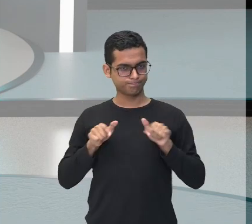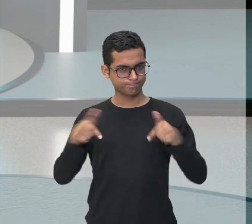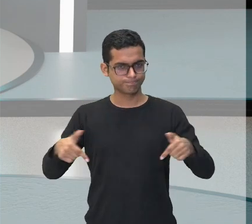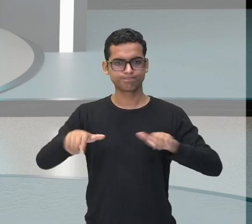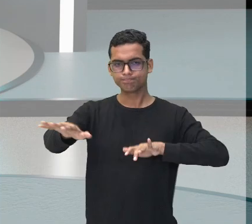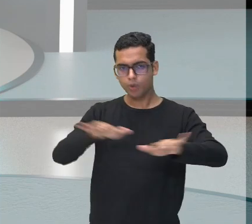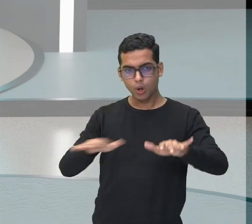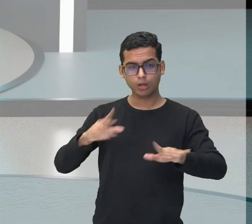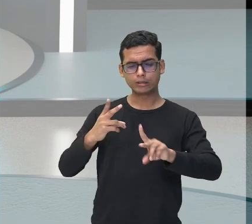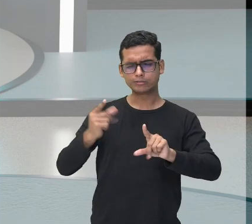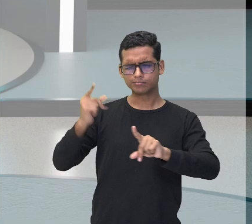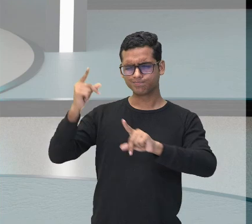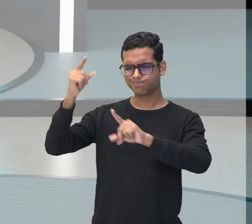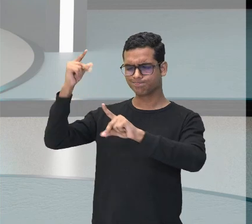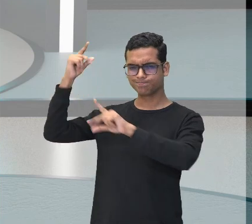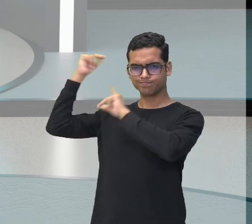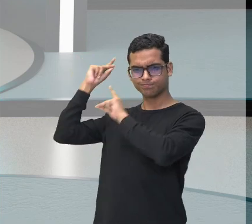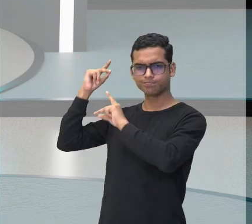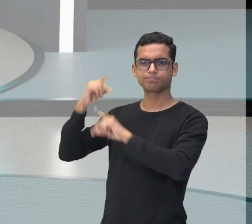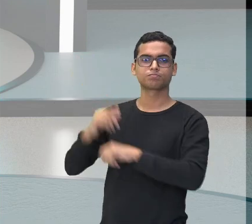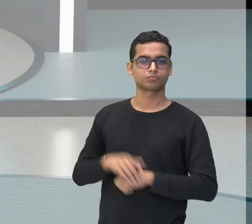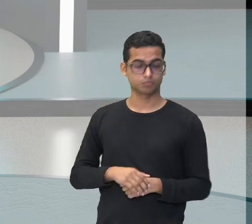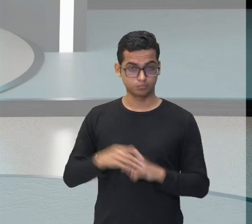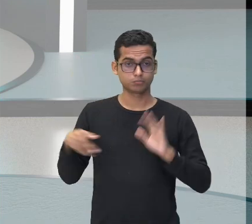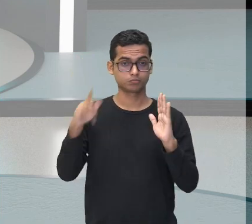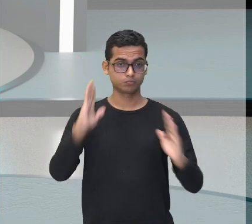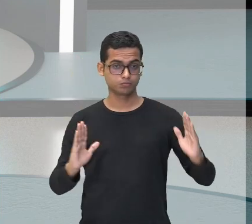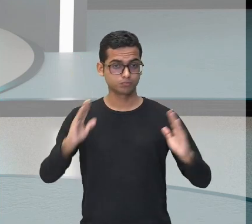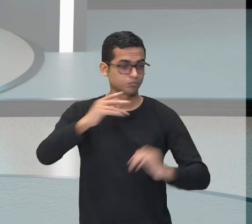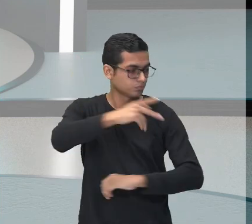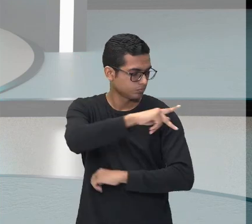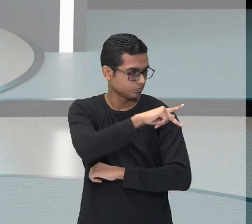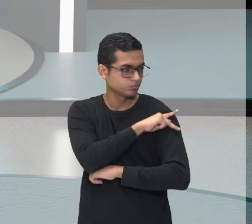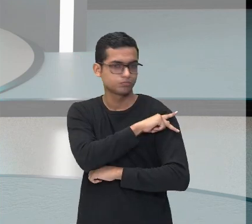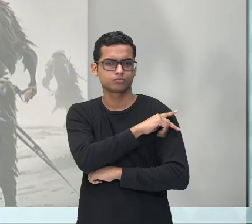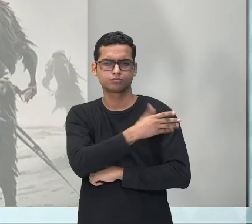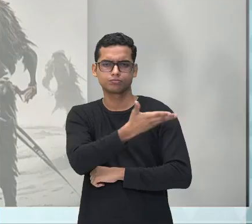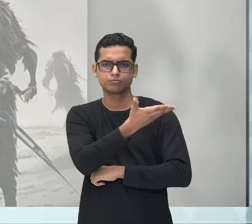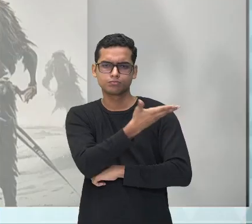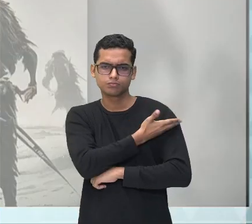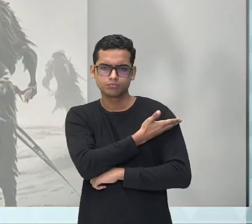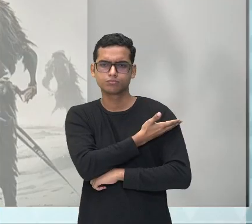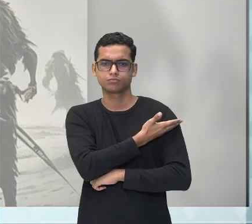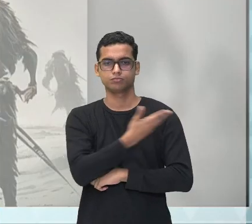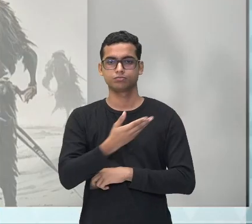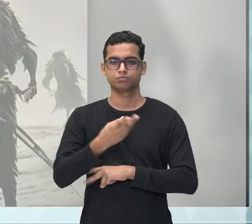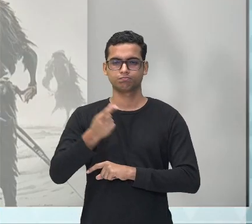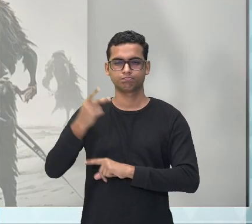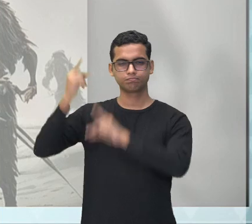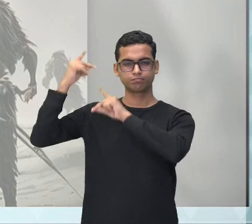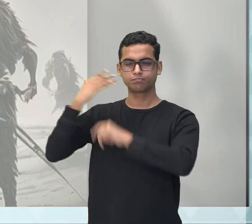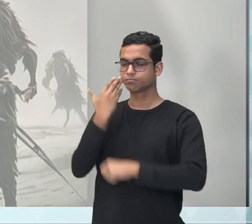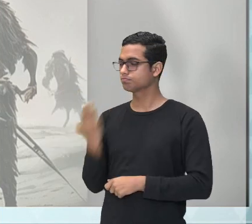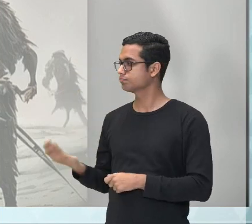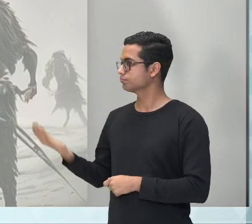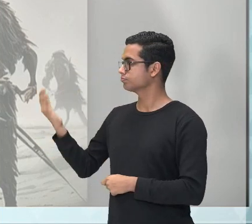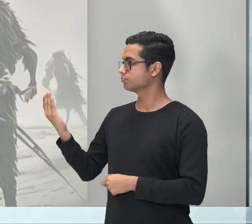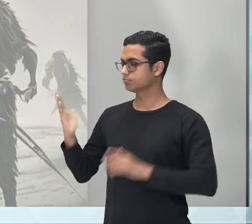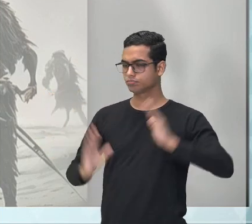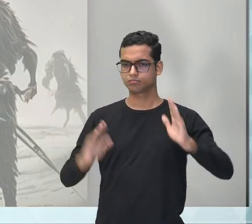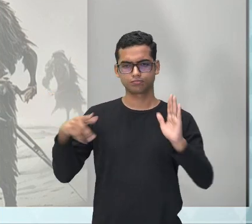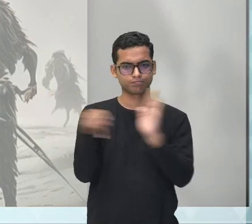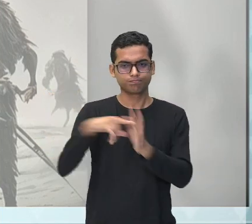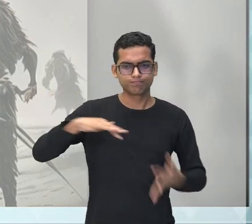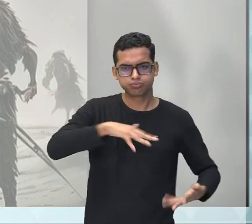aqui lá dos primórdios, né, na pré-história, naquela época, né, da humanidade, as pessoas